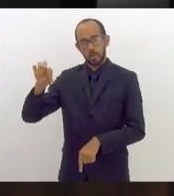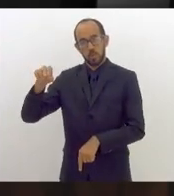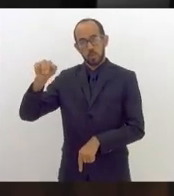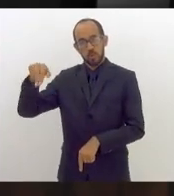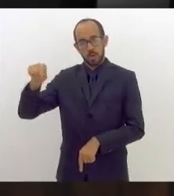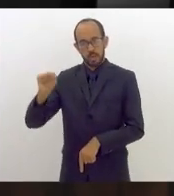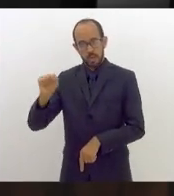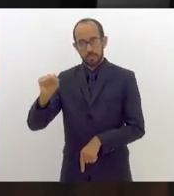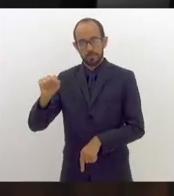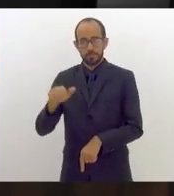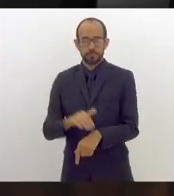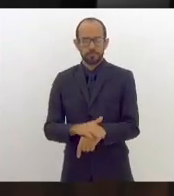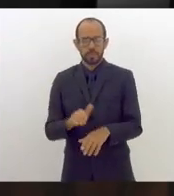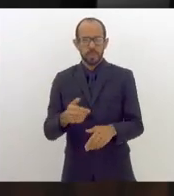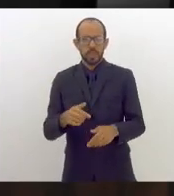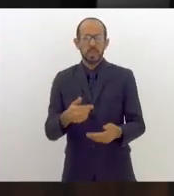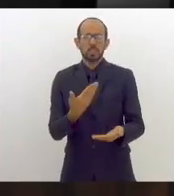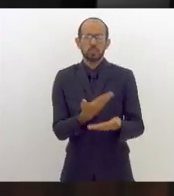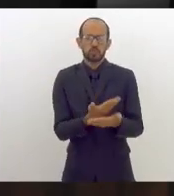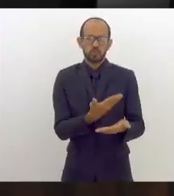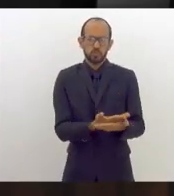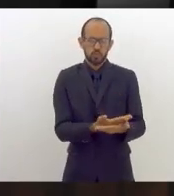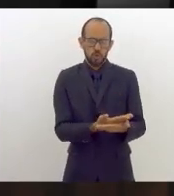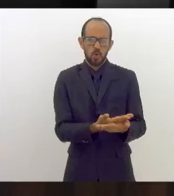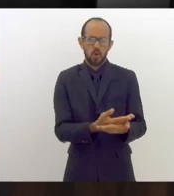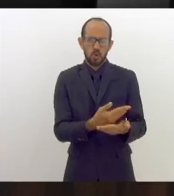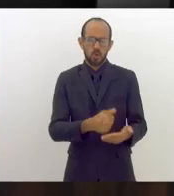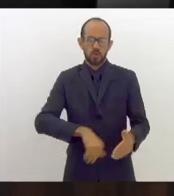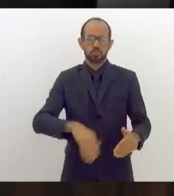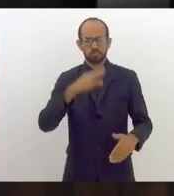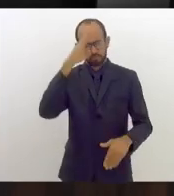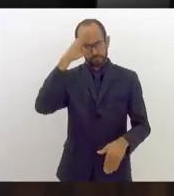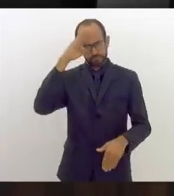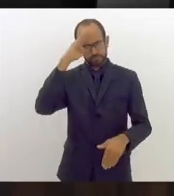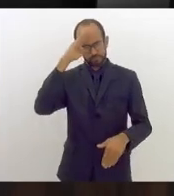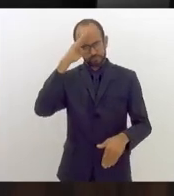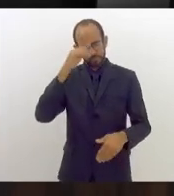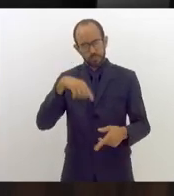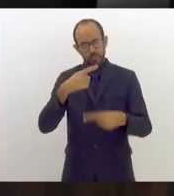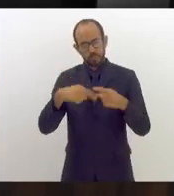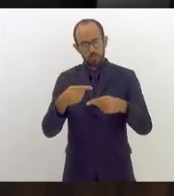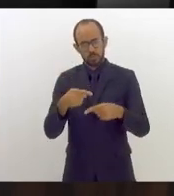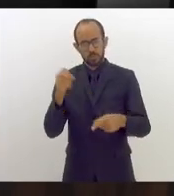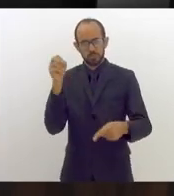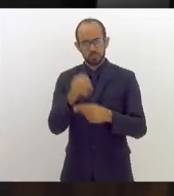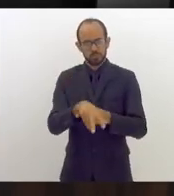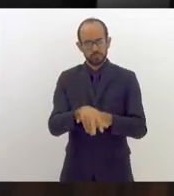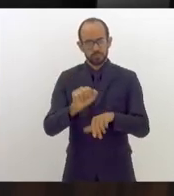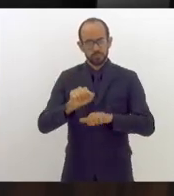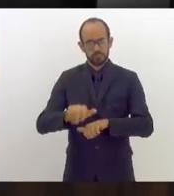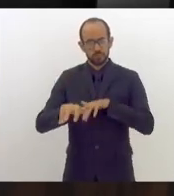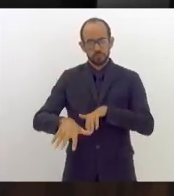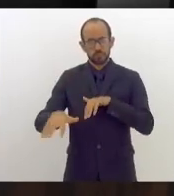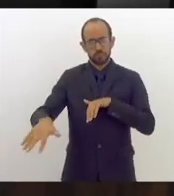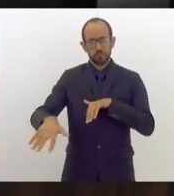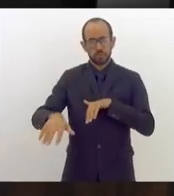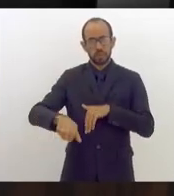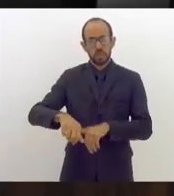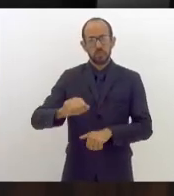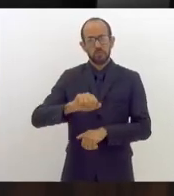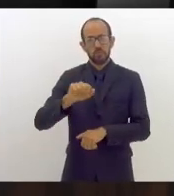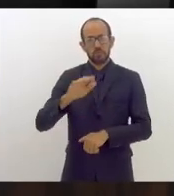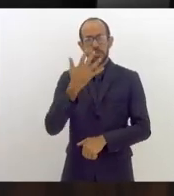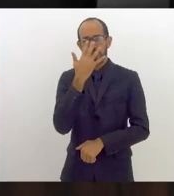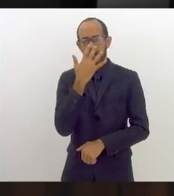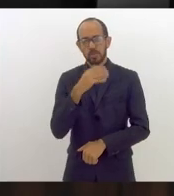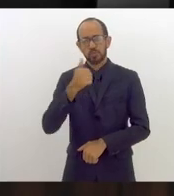onde concluiu o ensino médio ingressou no Exército Brasileiro em fevereiro de 72 na